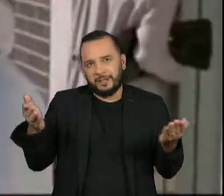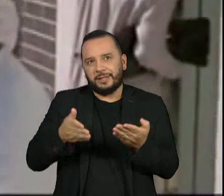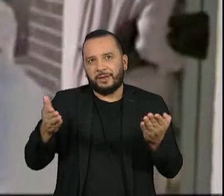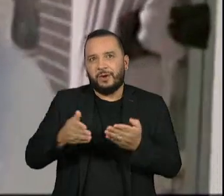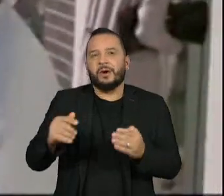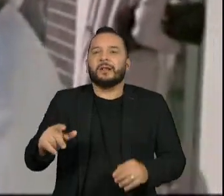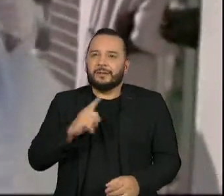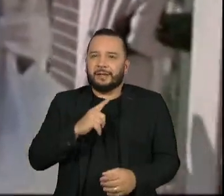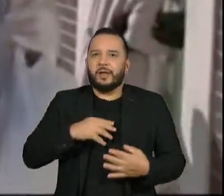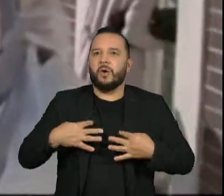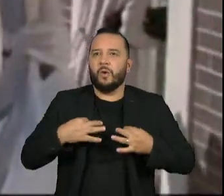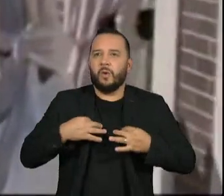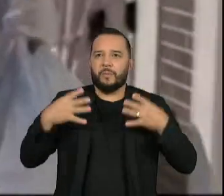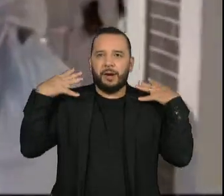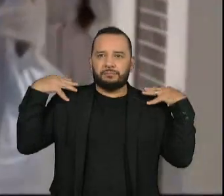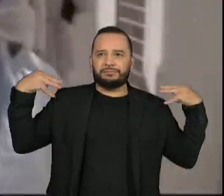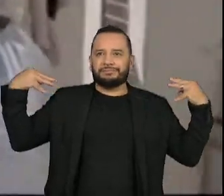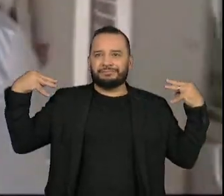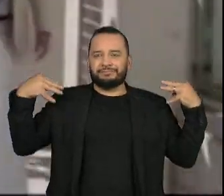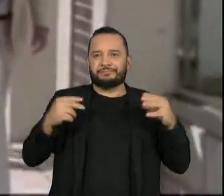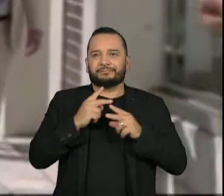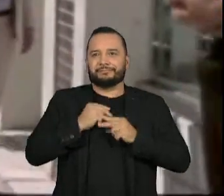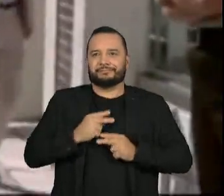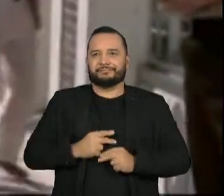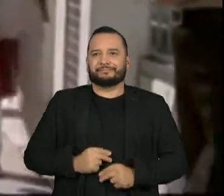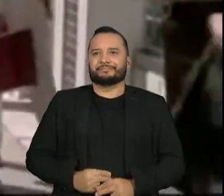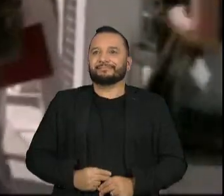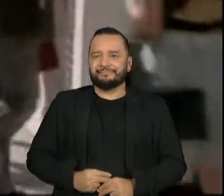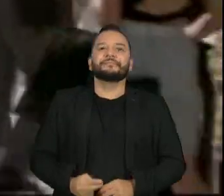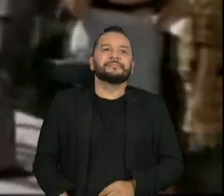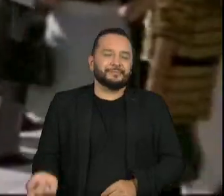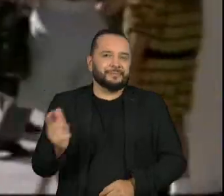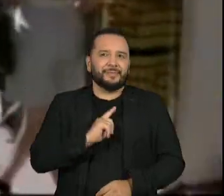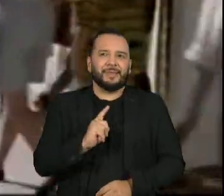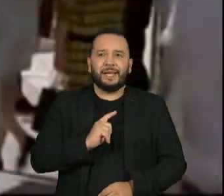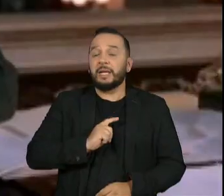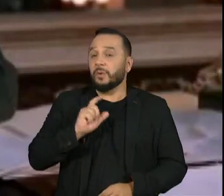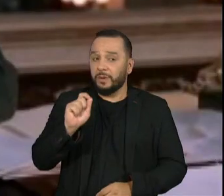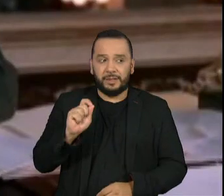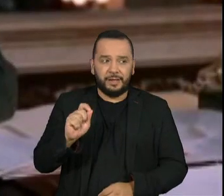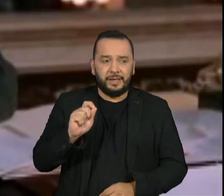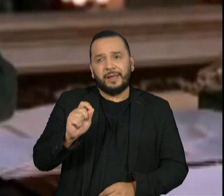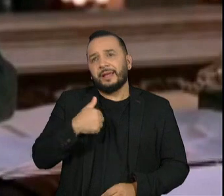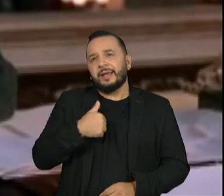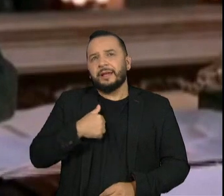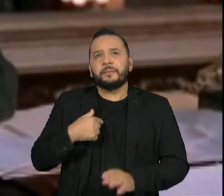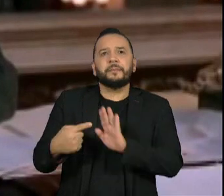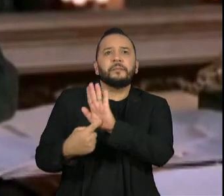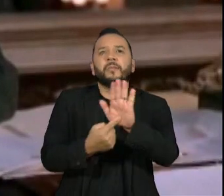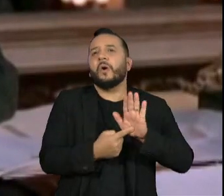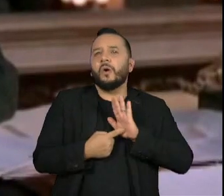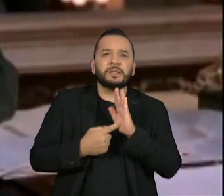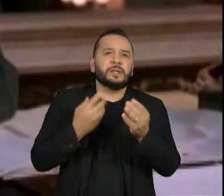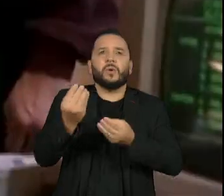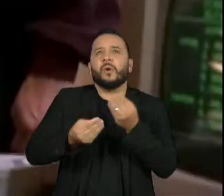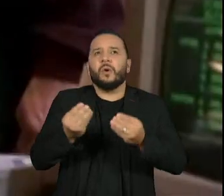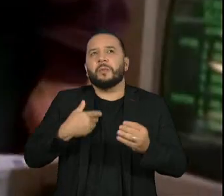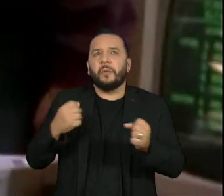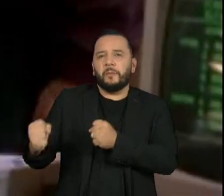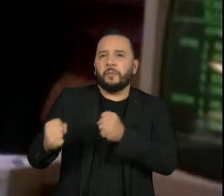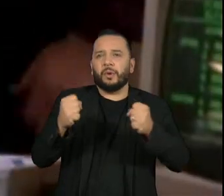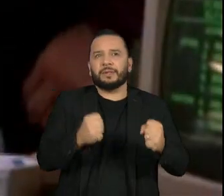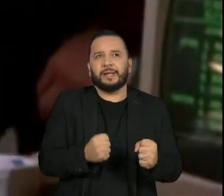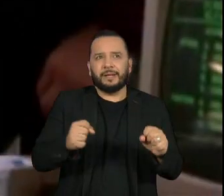as ombreiras. Então você cria uma estrutura que comunica realmente um poder,